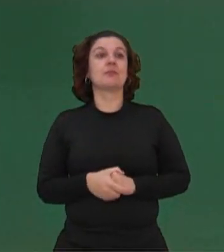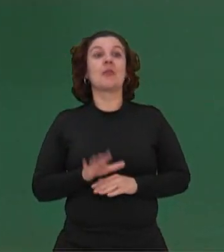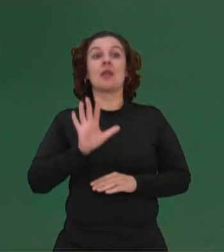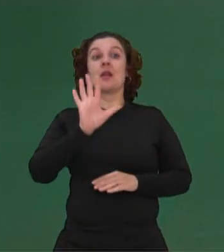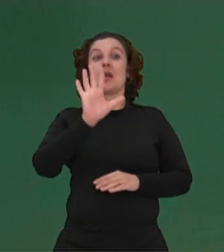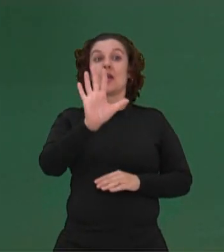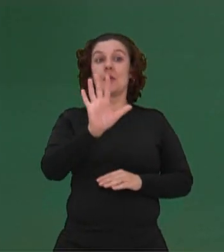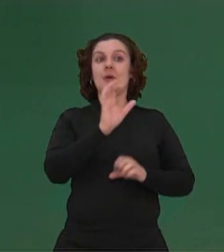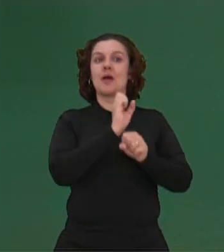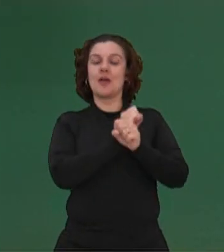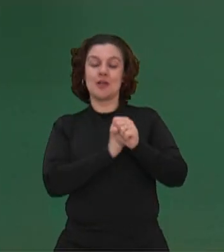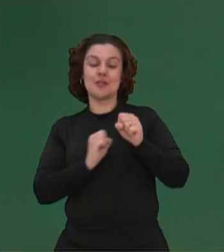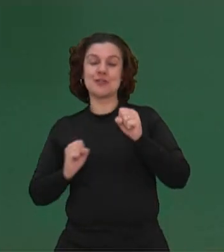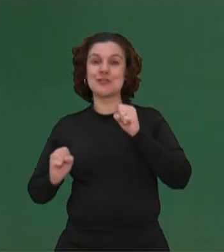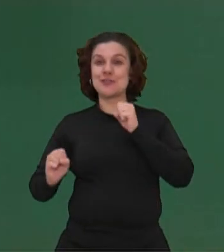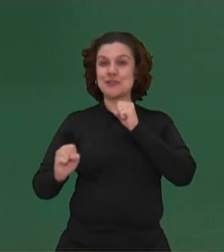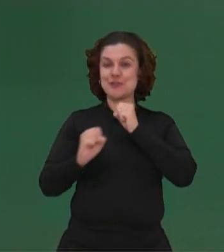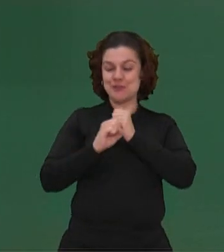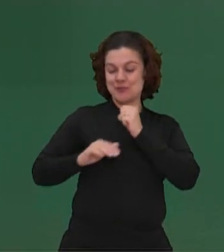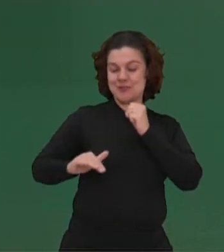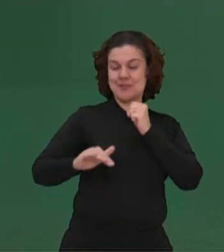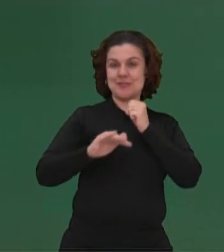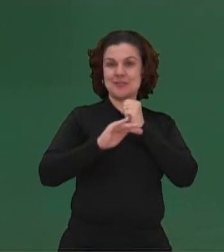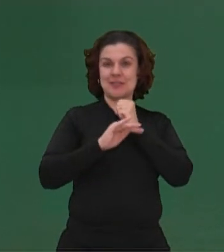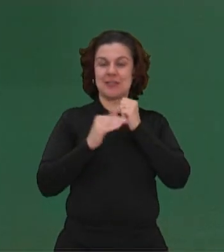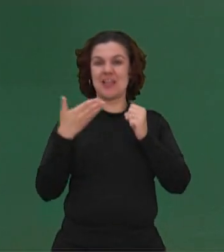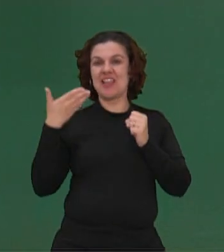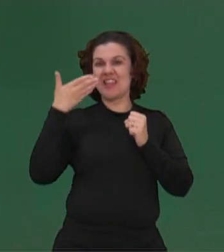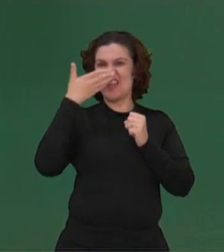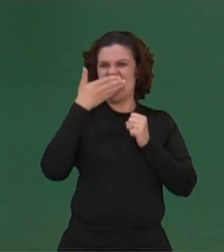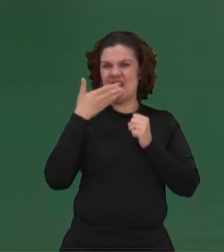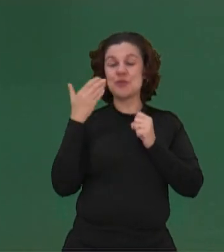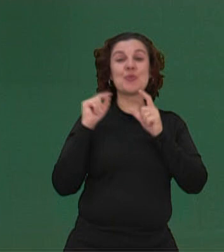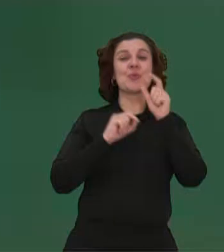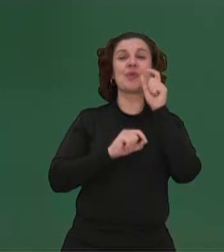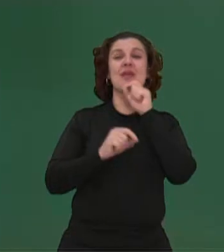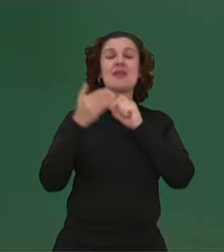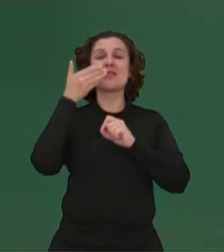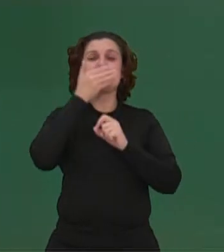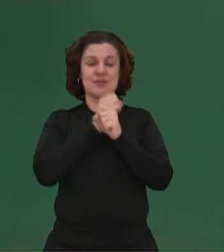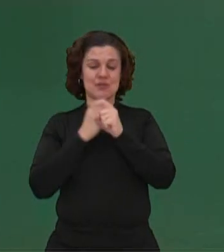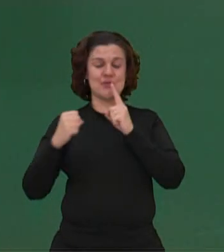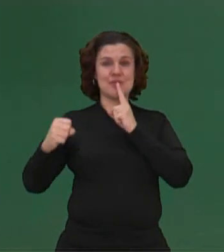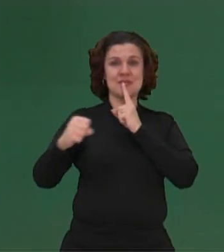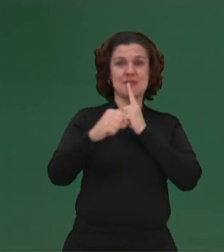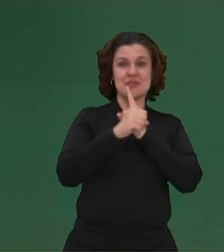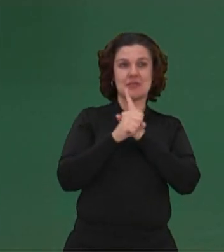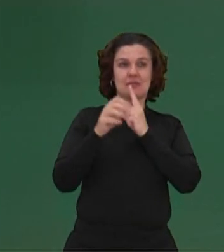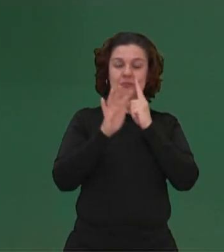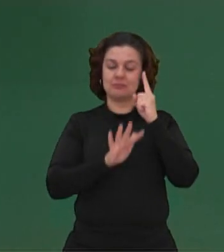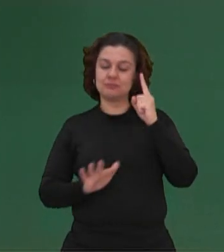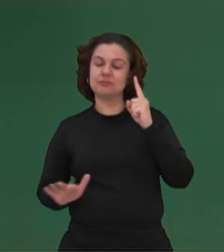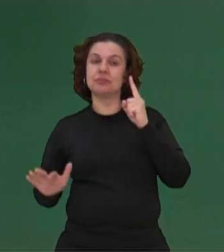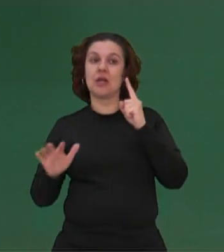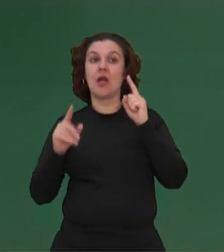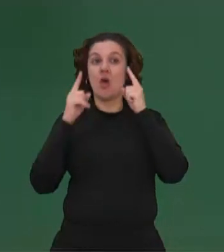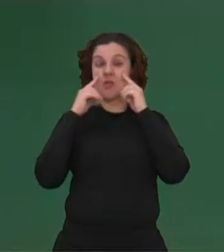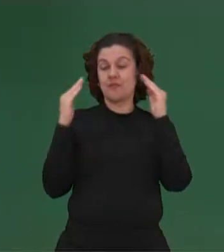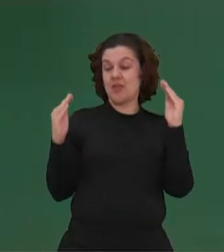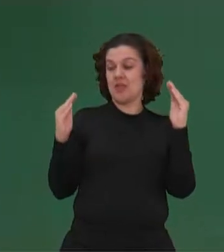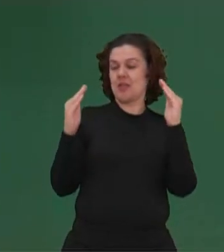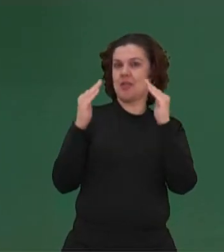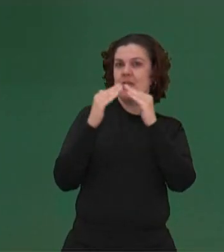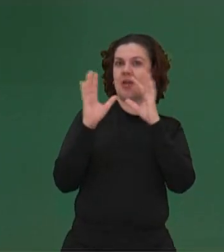Ei, sociedade açucareira. Essa sociedade que girou em torno do açúcar. E essa imagem aqui até de uma